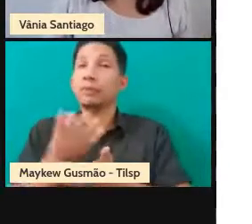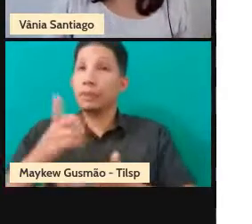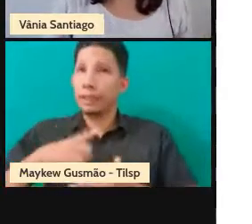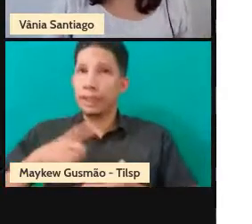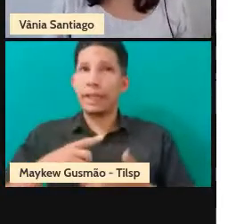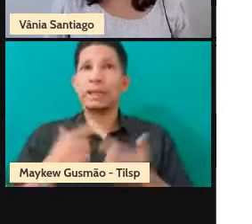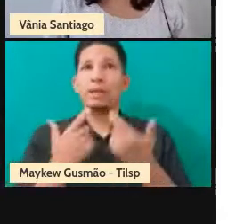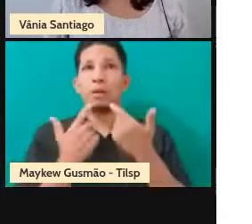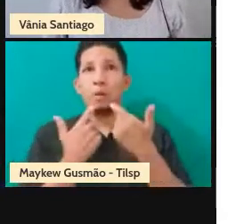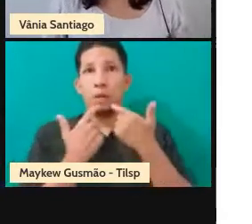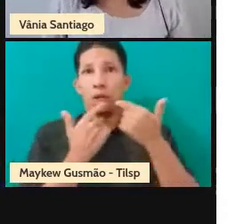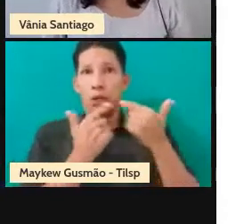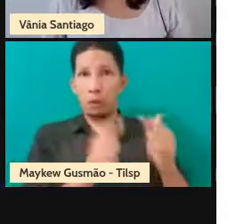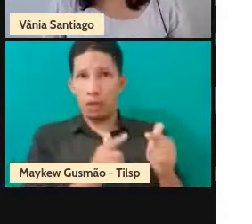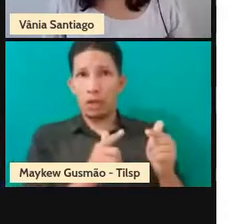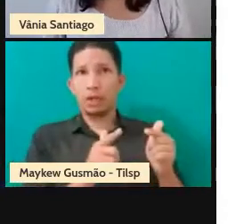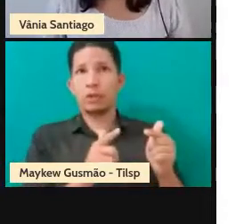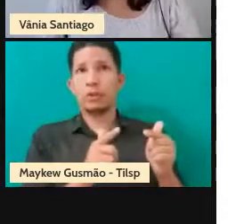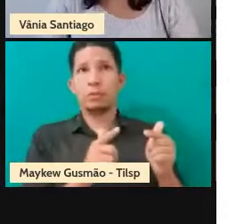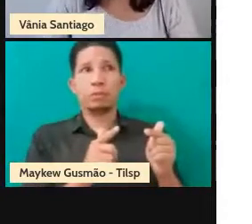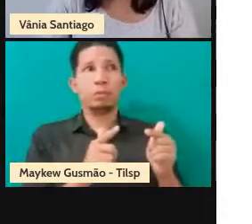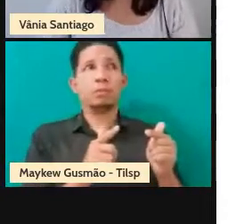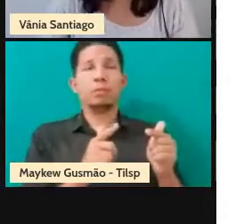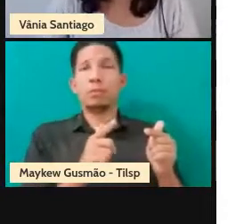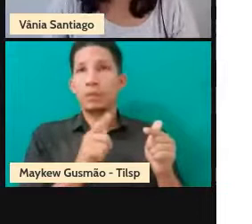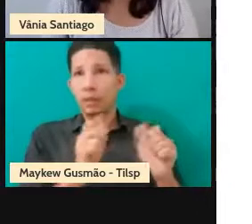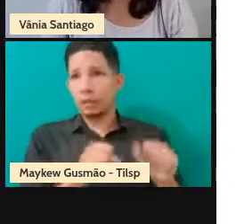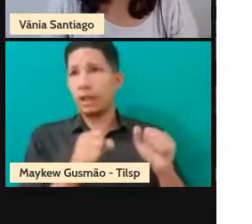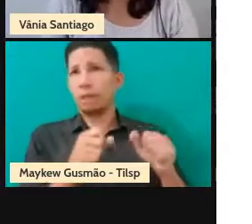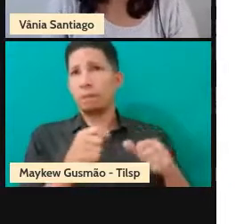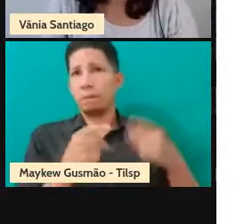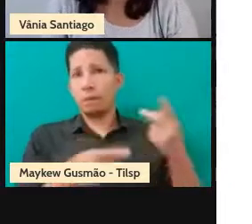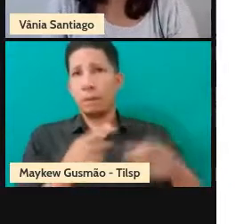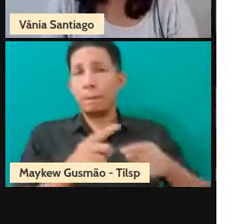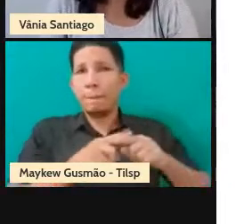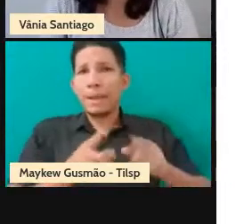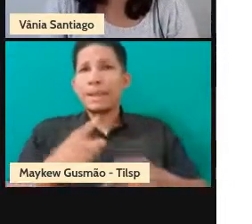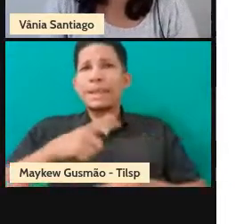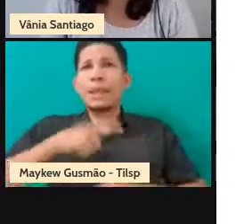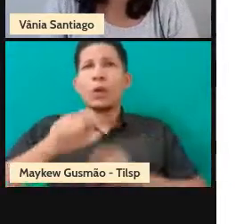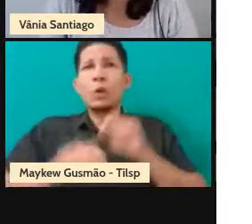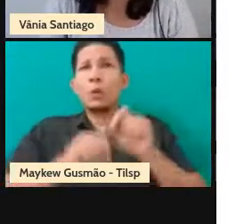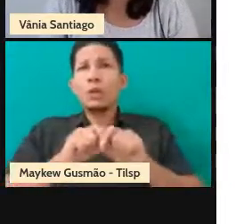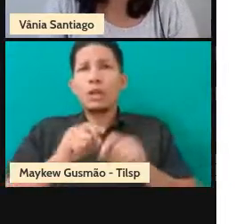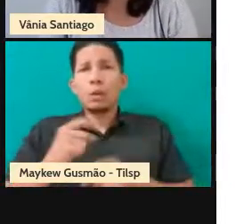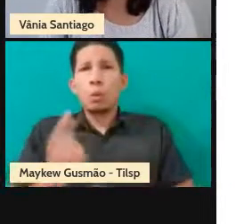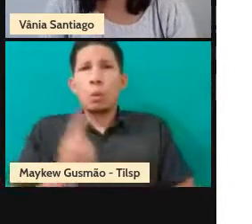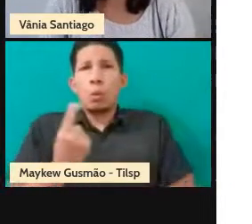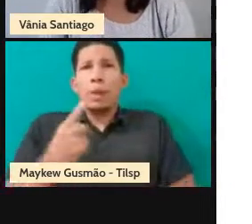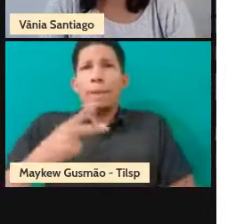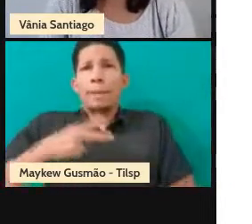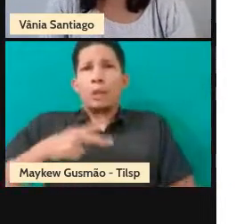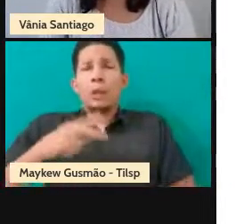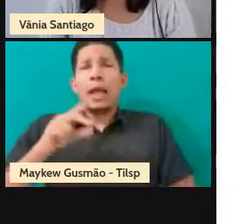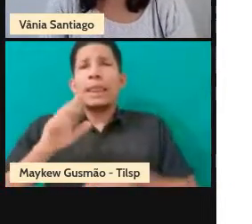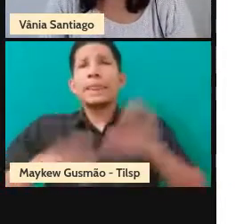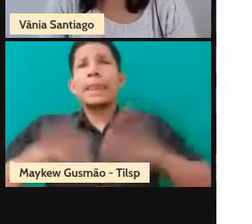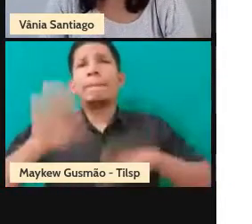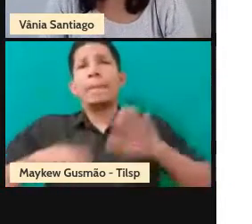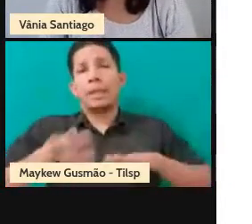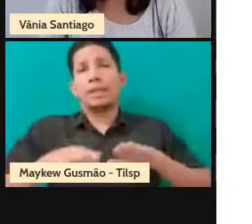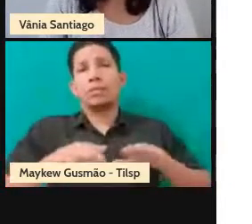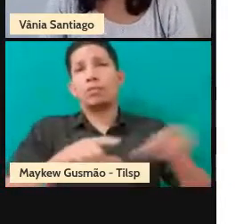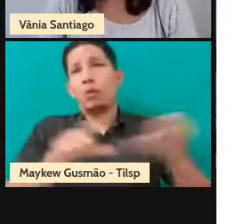da linguagem, que é repetível e reproduzível, porém, existe algo que é único e singular em cada situação e contexto em que o